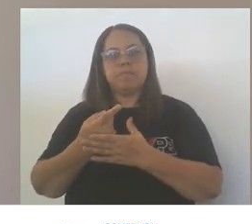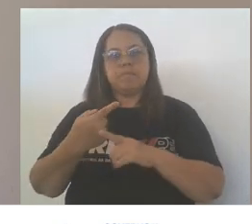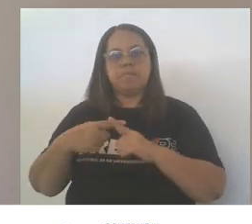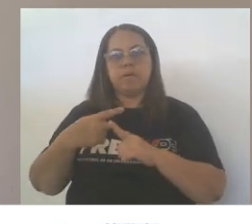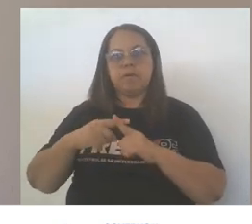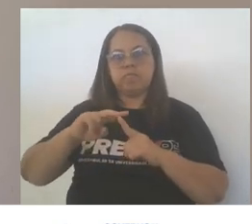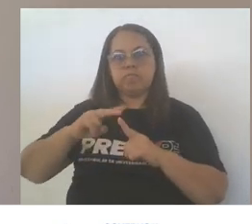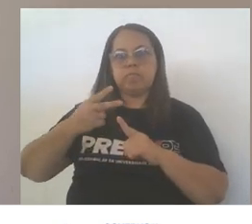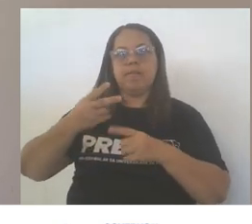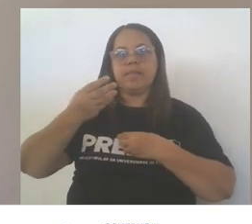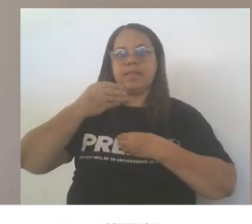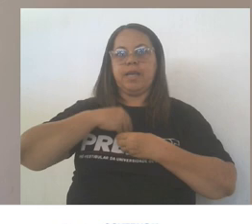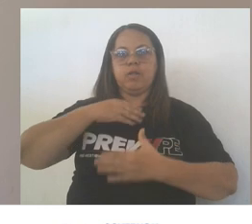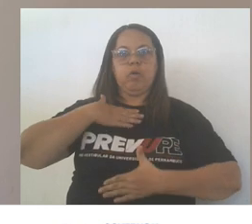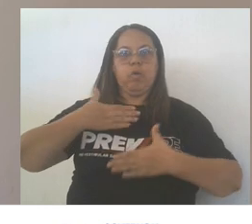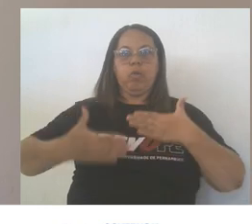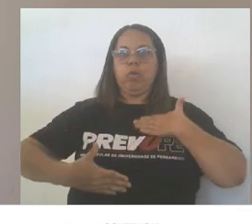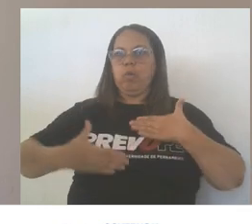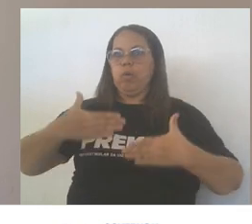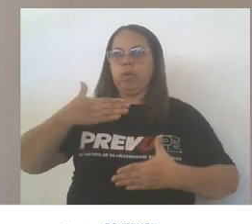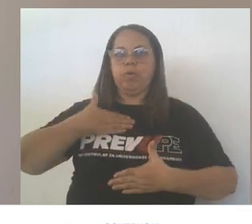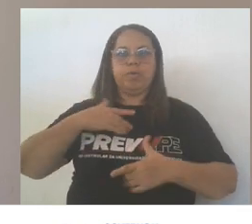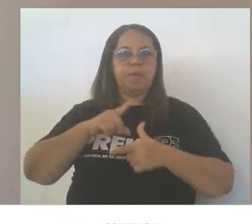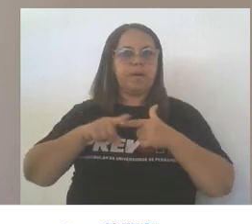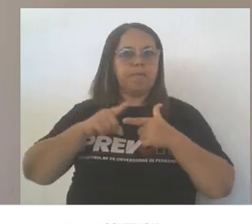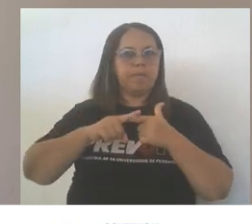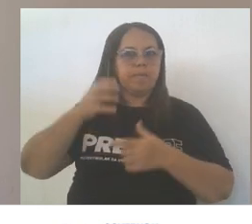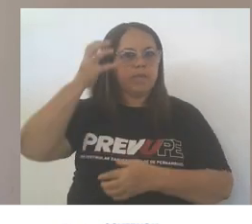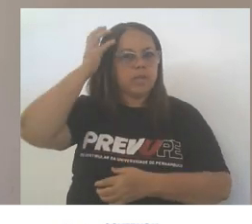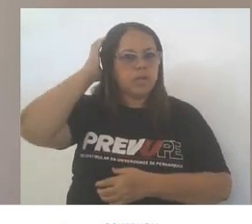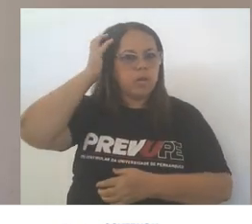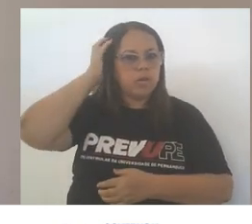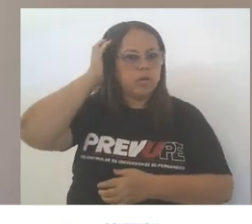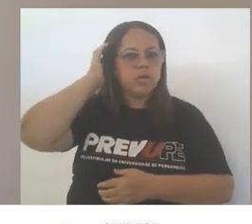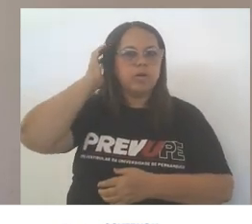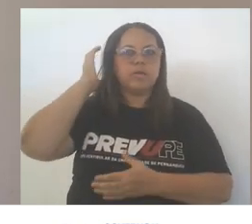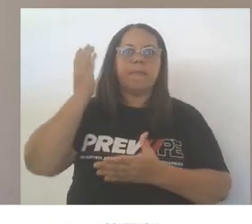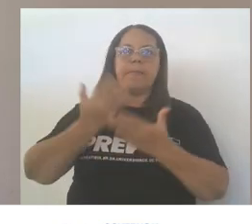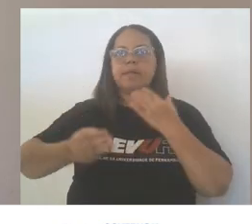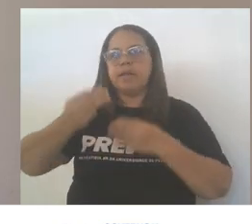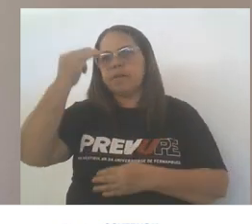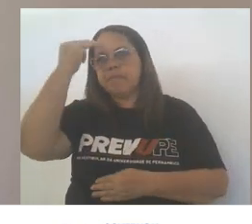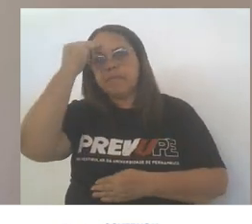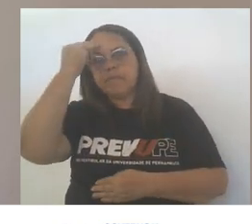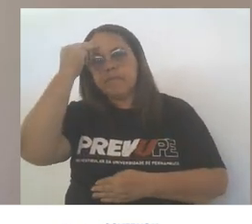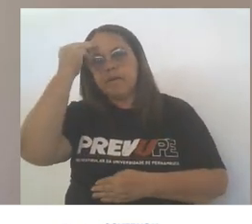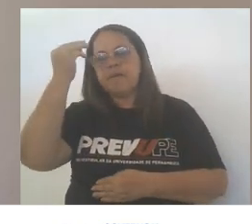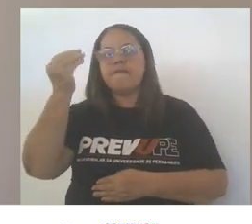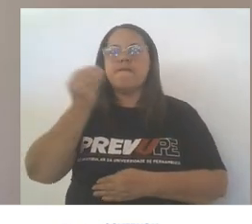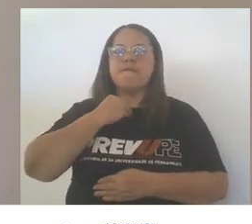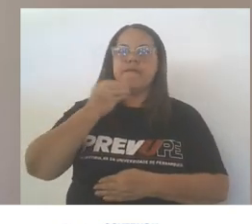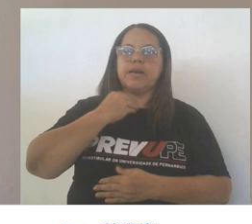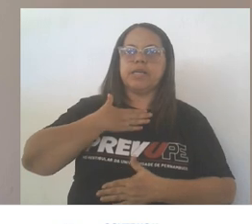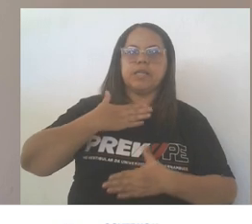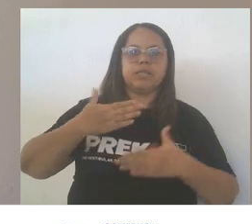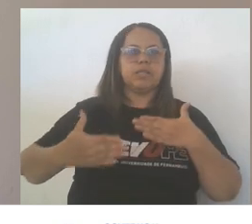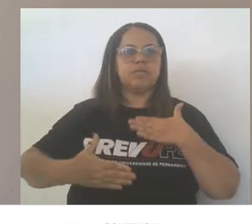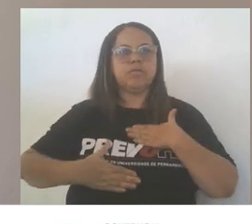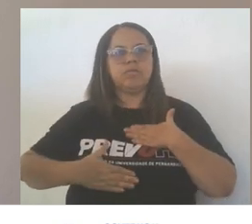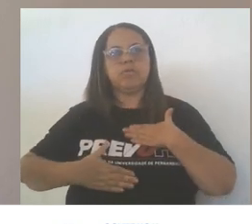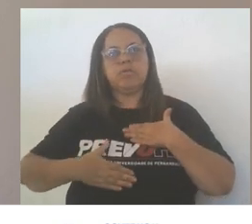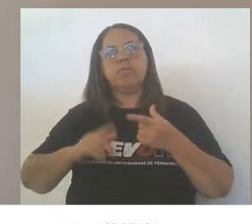de mercúrio no organismo vão desde problemas neurológicos, perda de memória, fraqueza muscular, até o